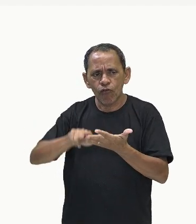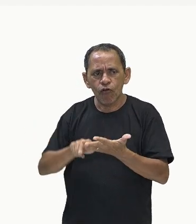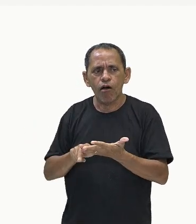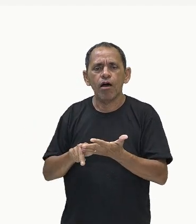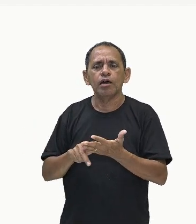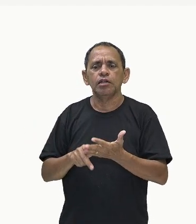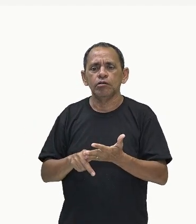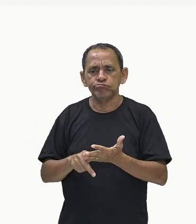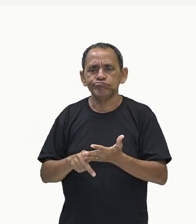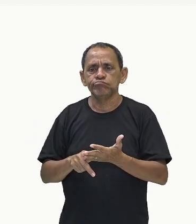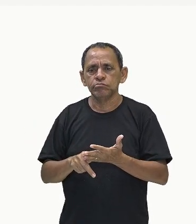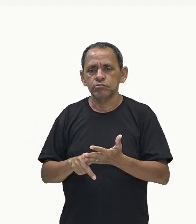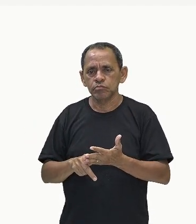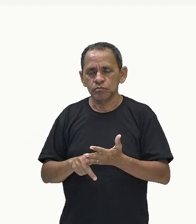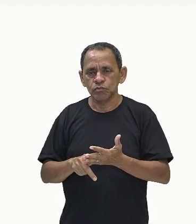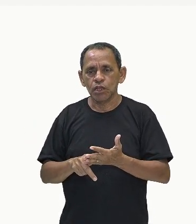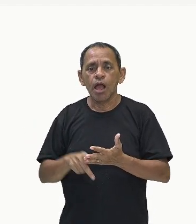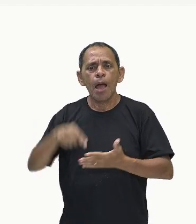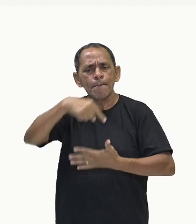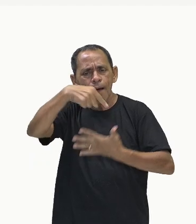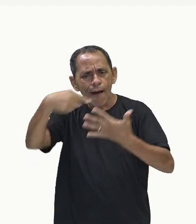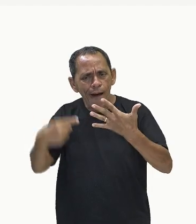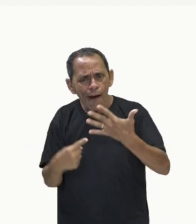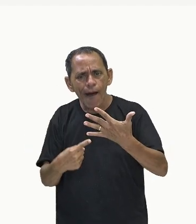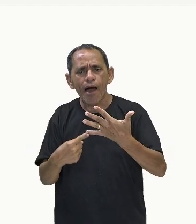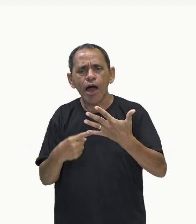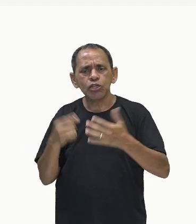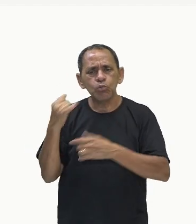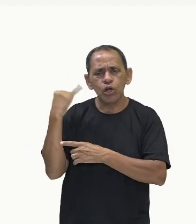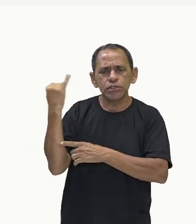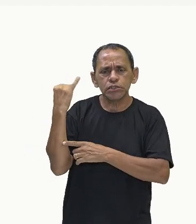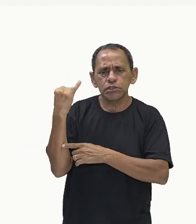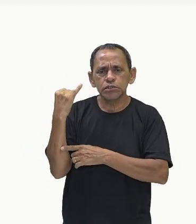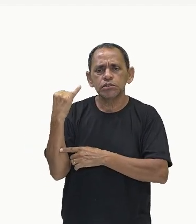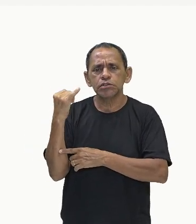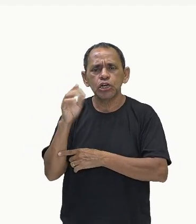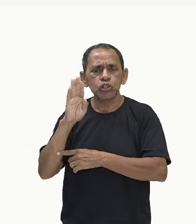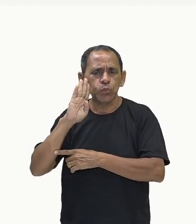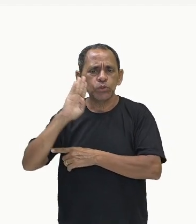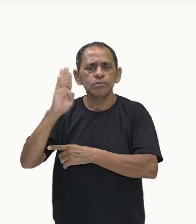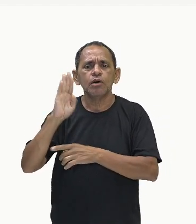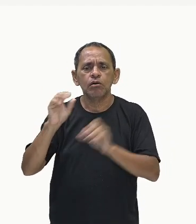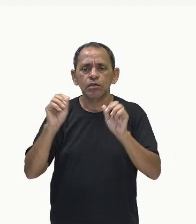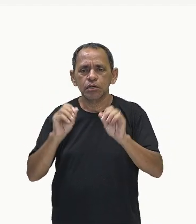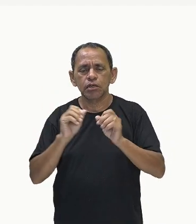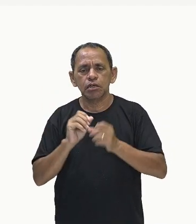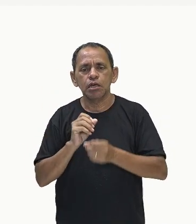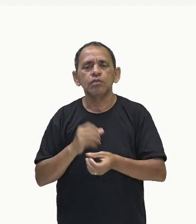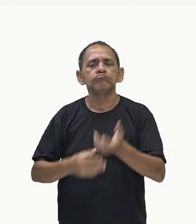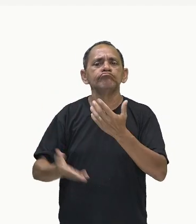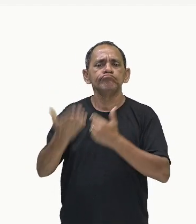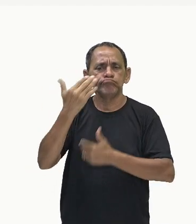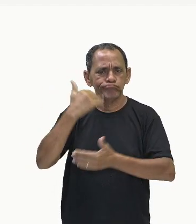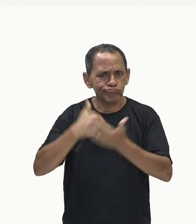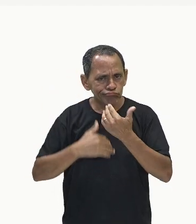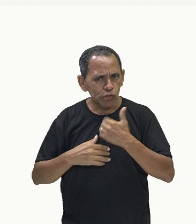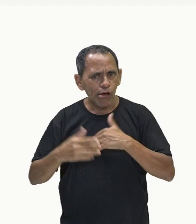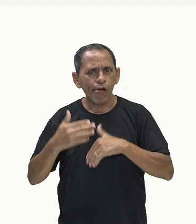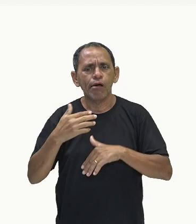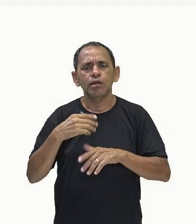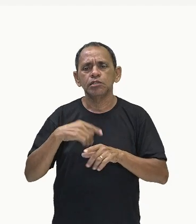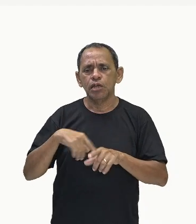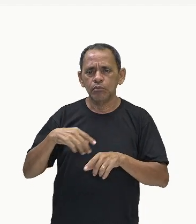assim importantíssima, fundamental, para poder levar os nutrientes, gás oxigênio,